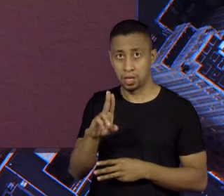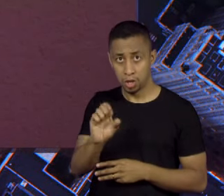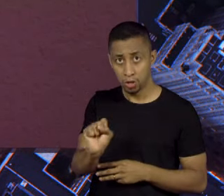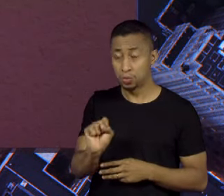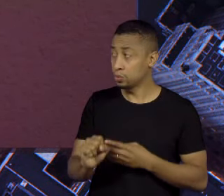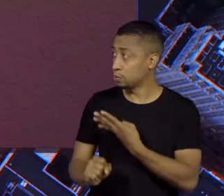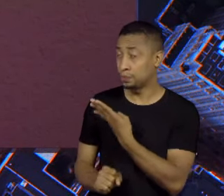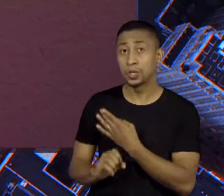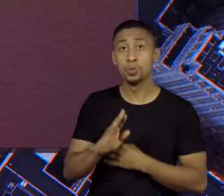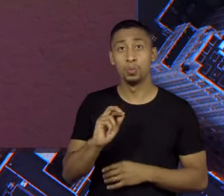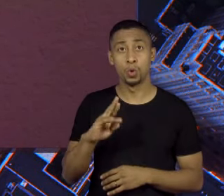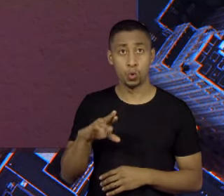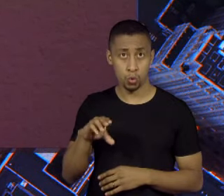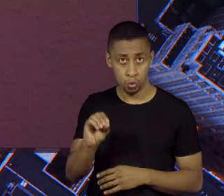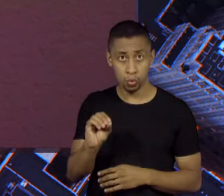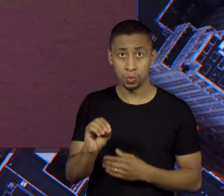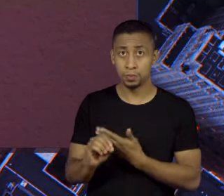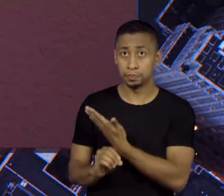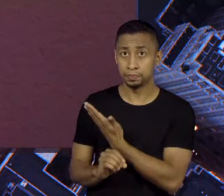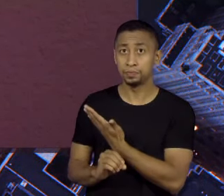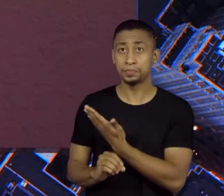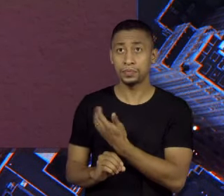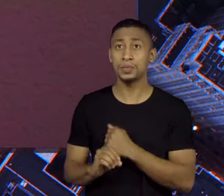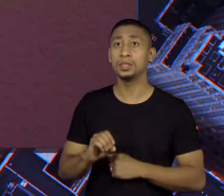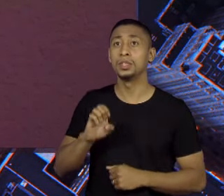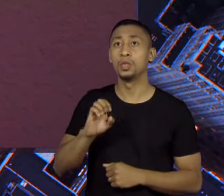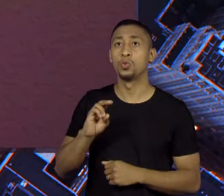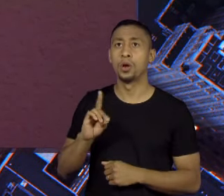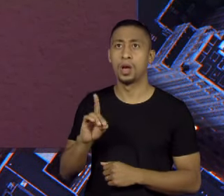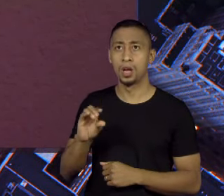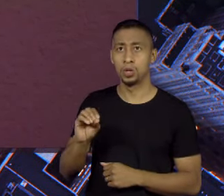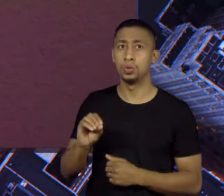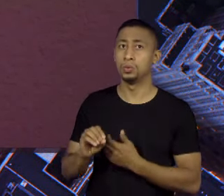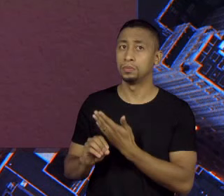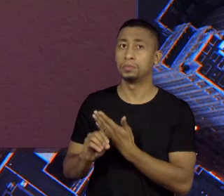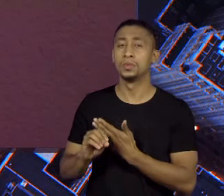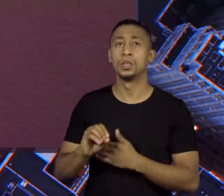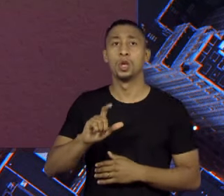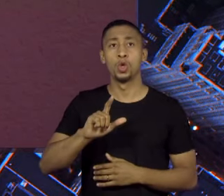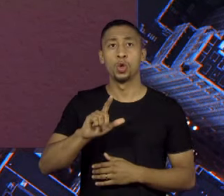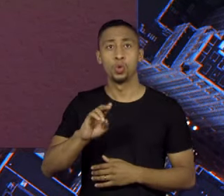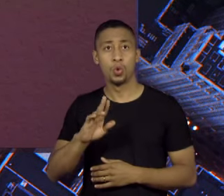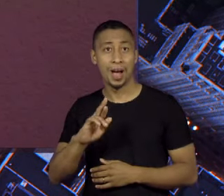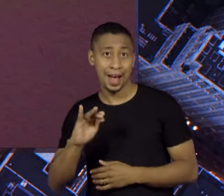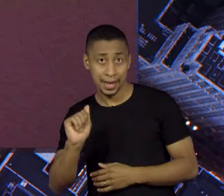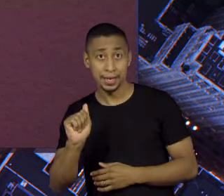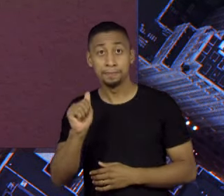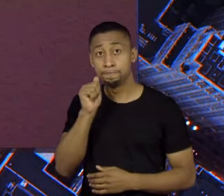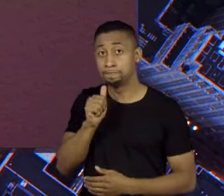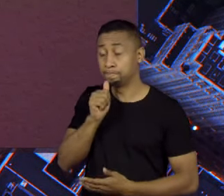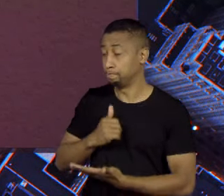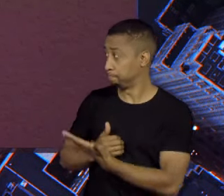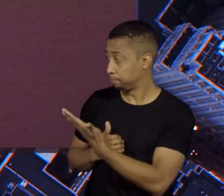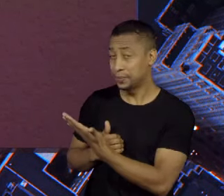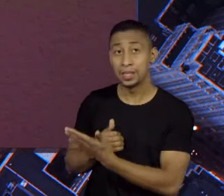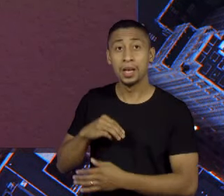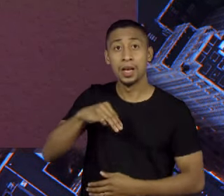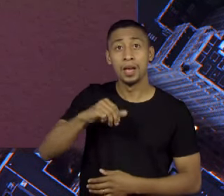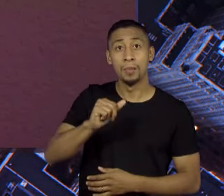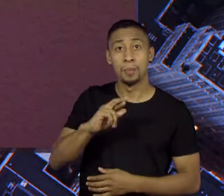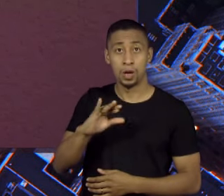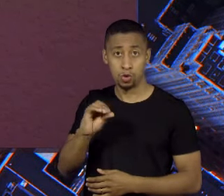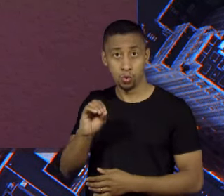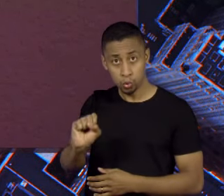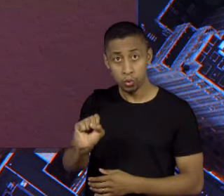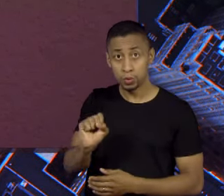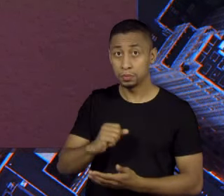Costa, Bruno Gabriel dos Santos, Eduardo Silva, Luara Victoria de Oliveira, Marcos Paulo de